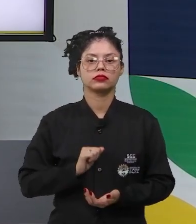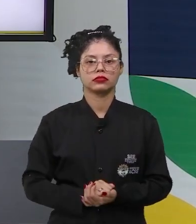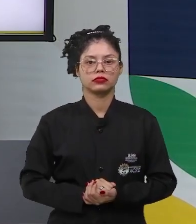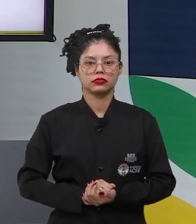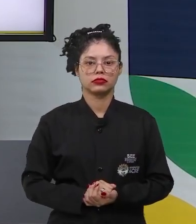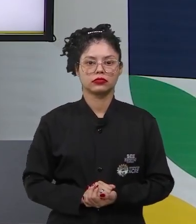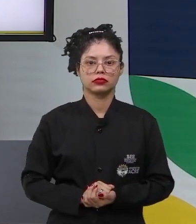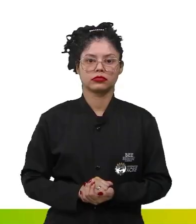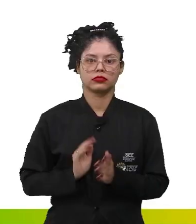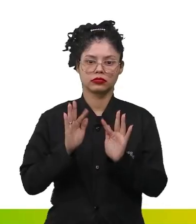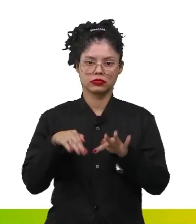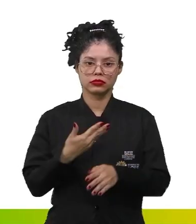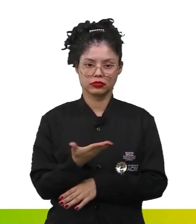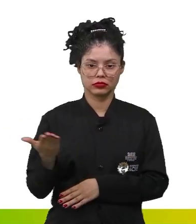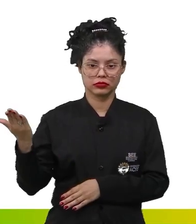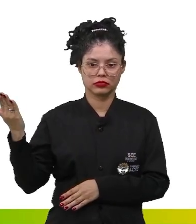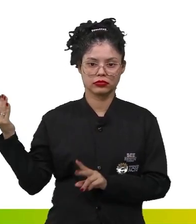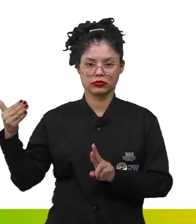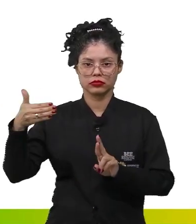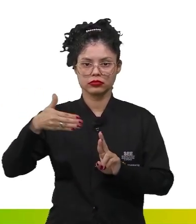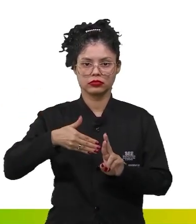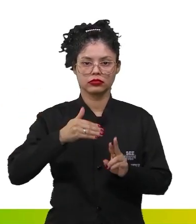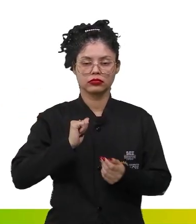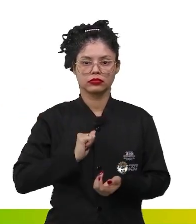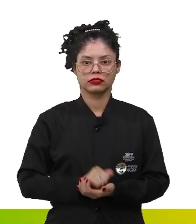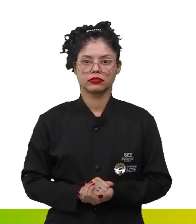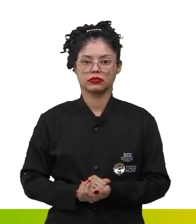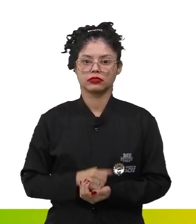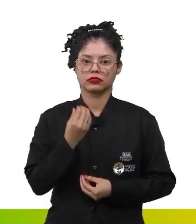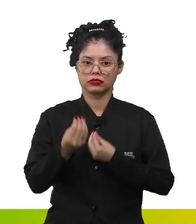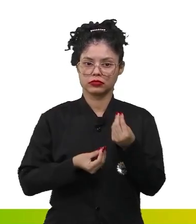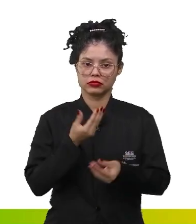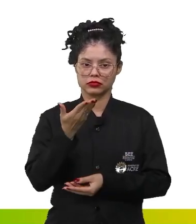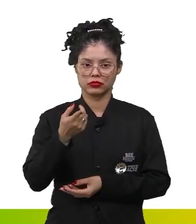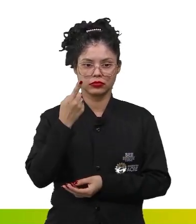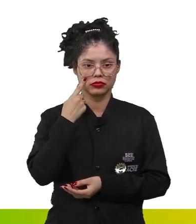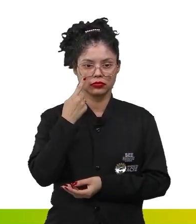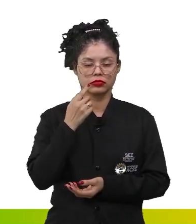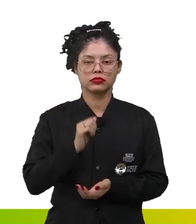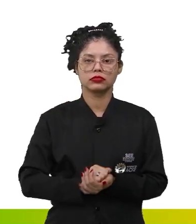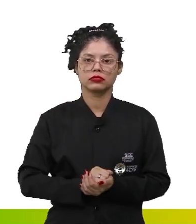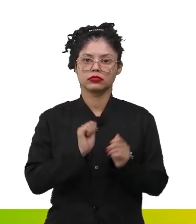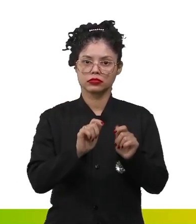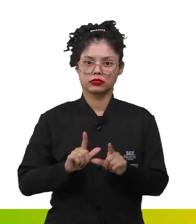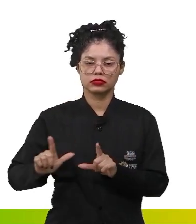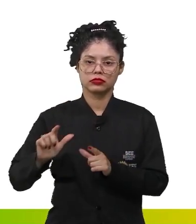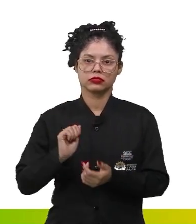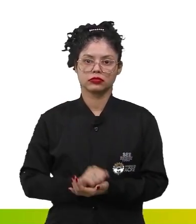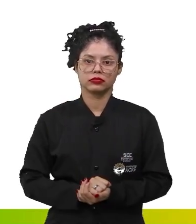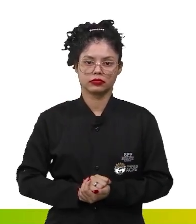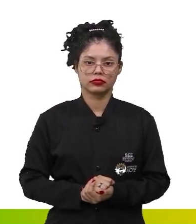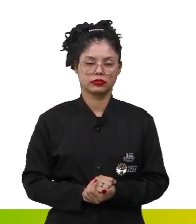gostado. Aqui estão as nossas referências, conforme vocês vão observar aí na tela.